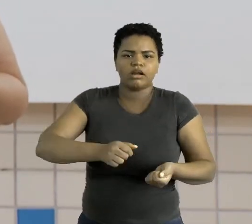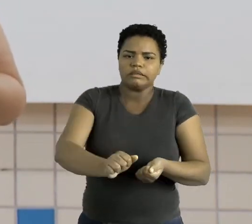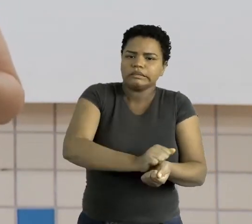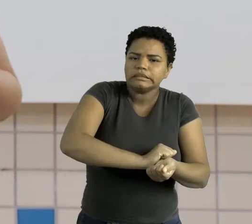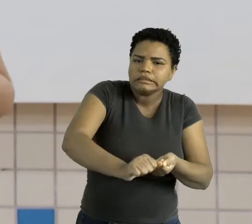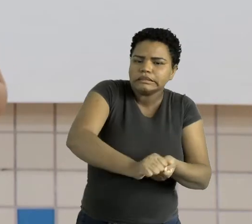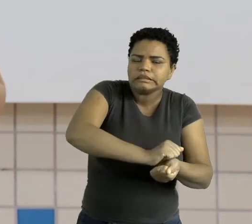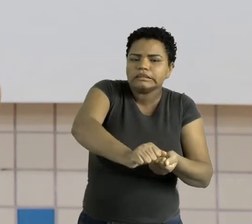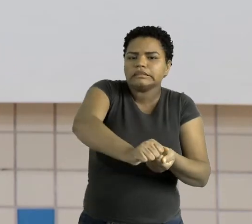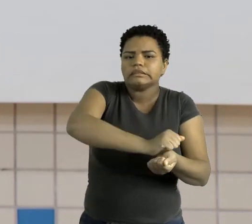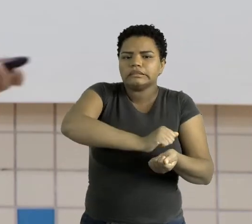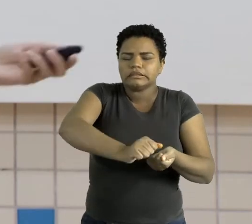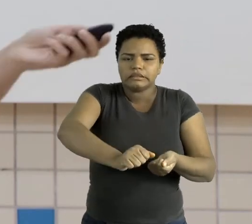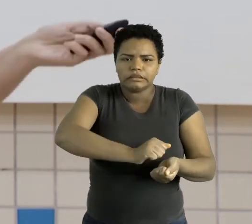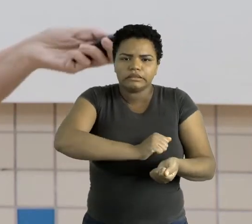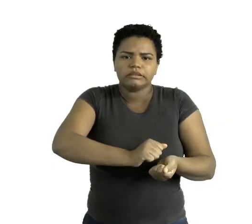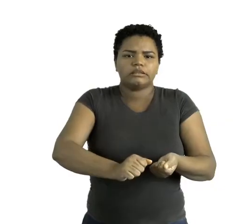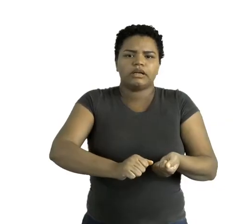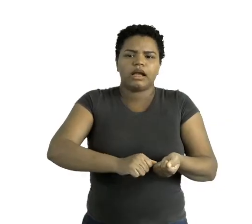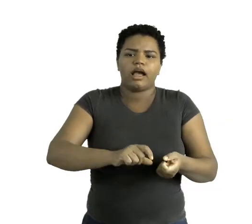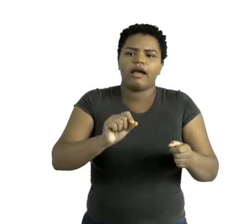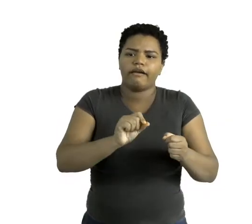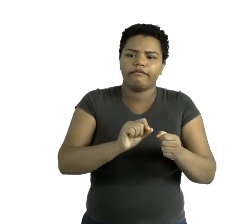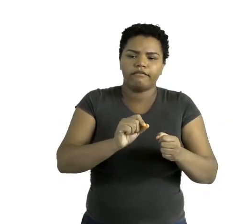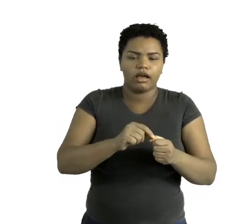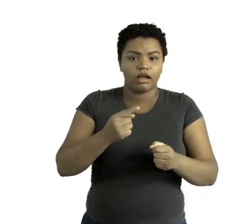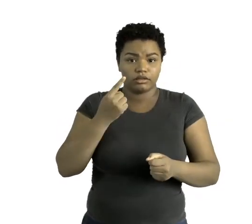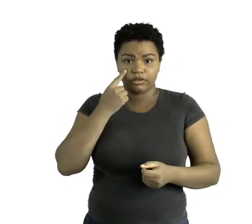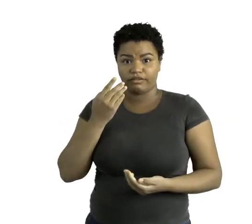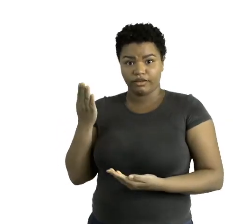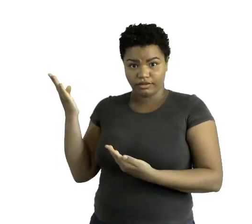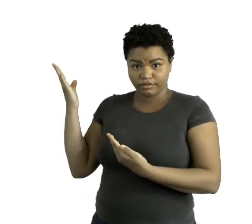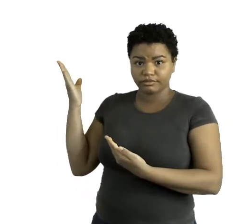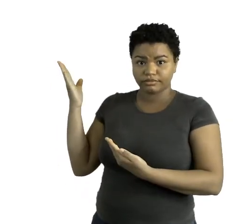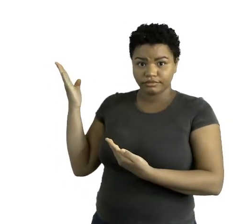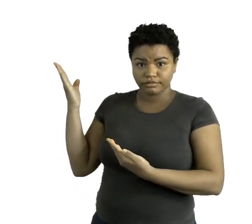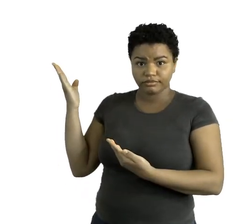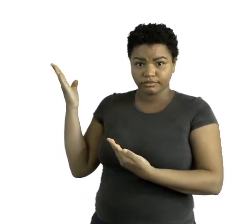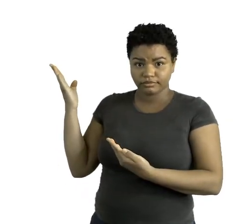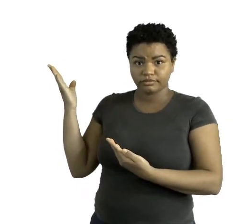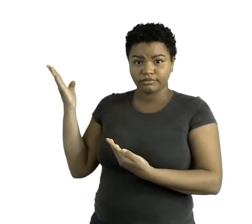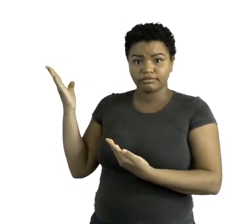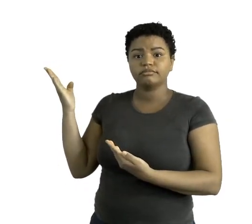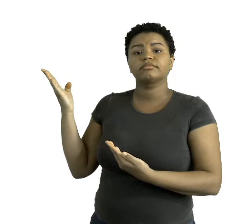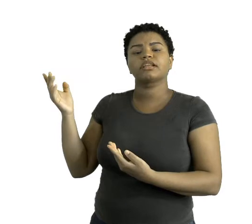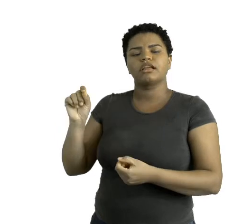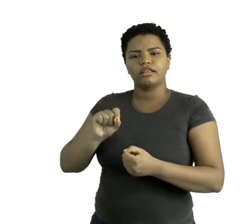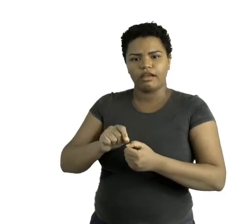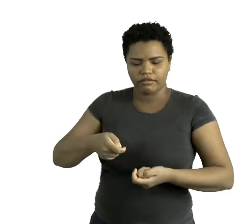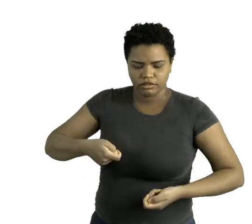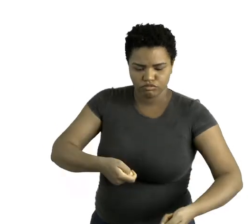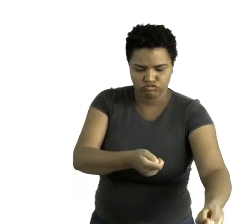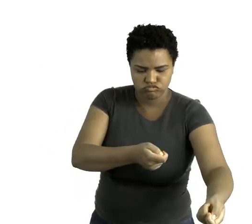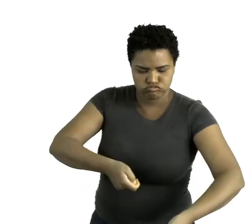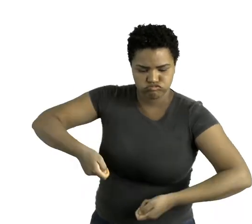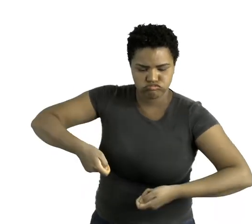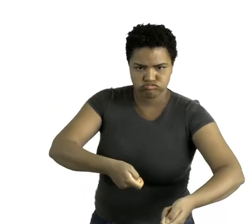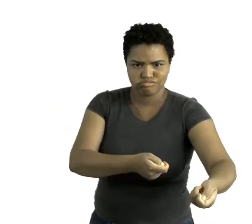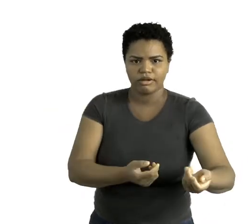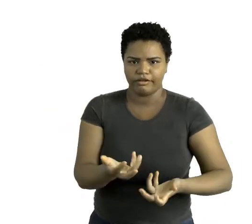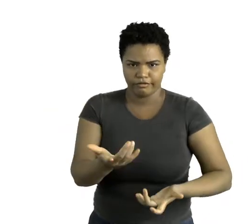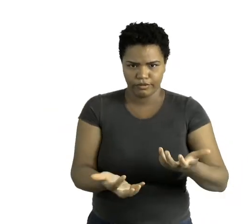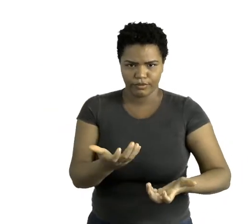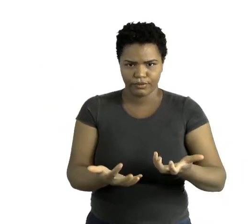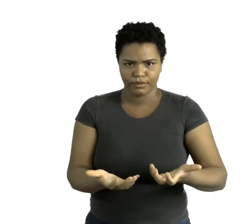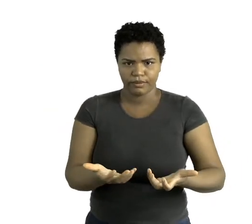ralam, fazem a farinha aqui, ó, igual está falando aqui, está vendo? Eles estão fazendo a farinha no forno, assando a farinha. Quando essa farinha